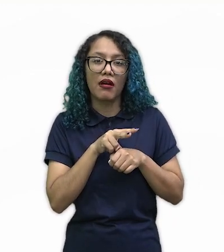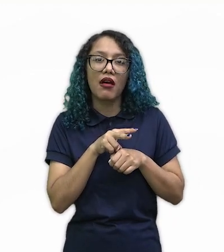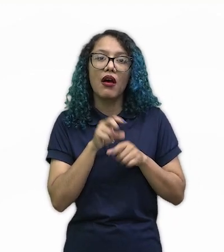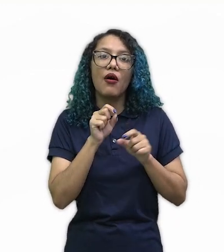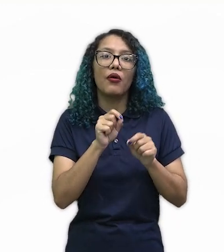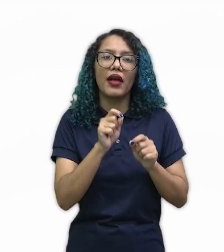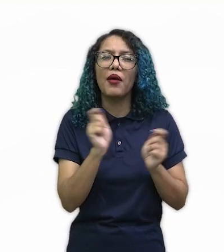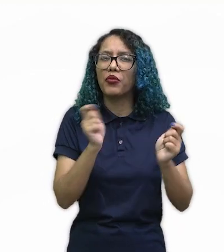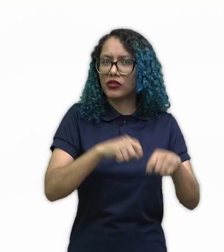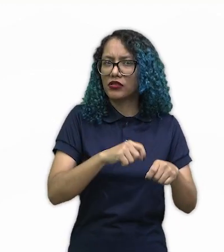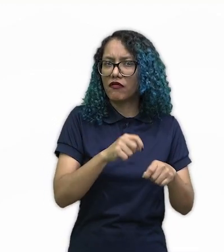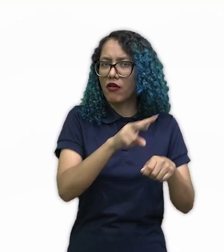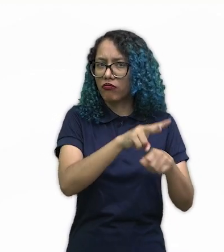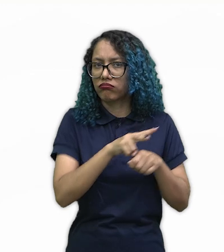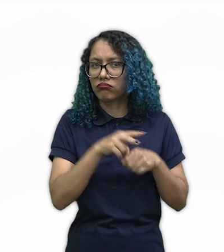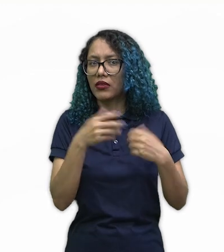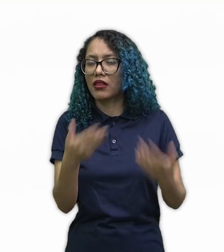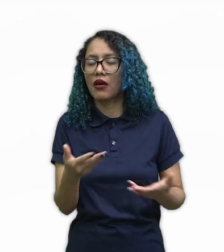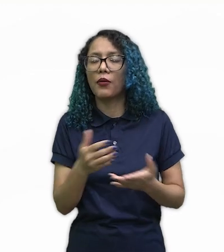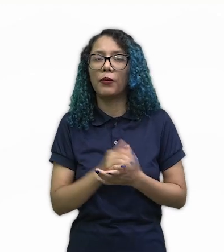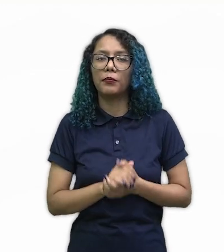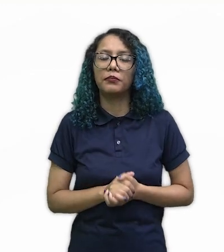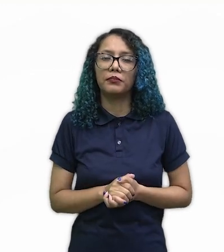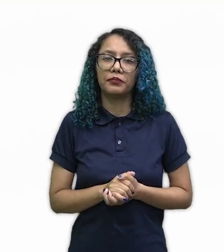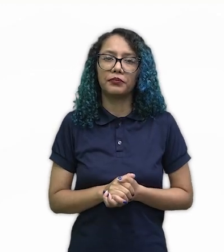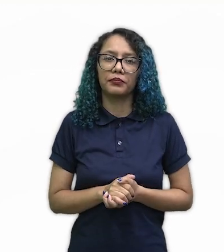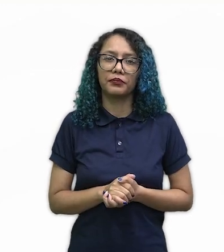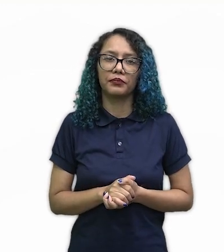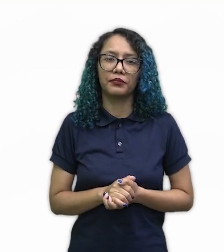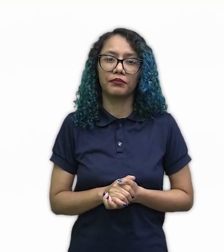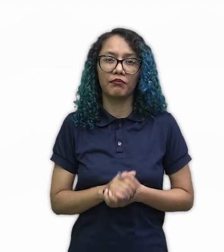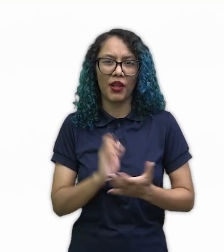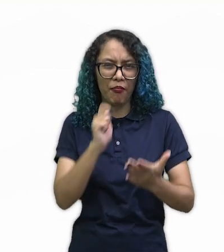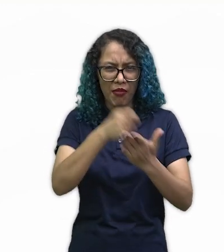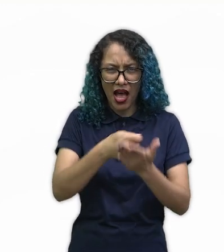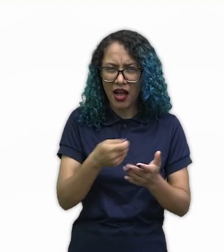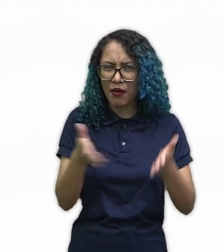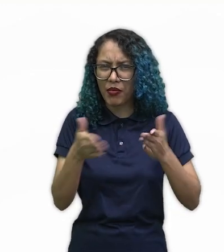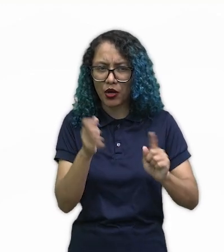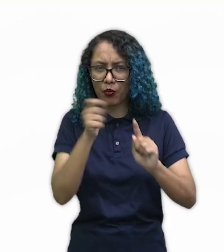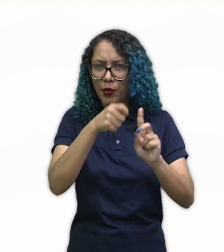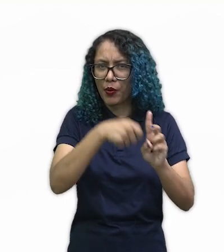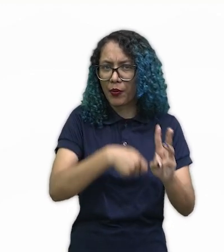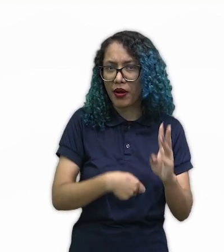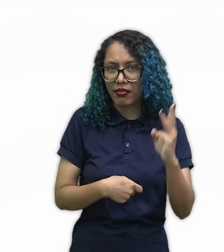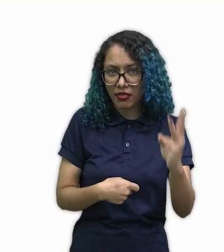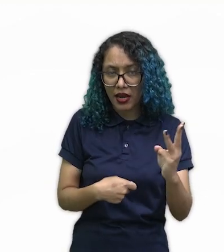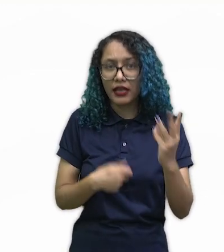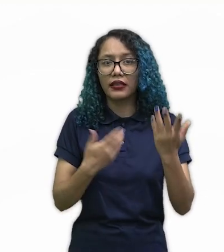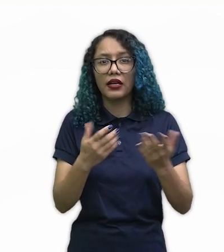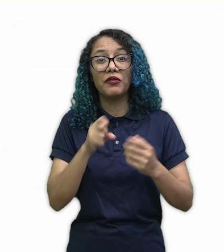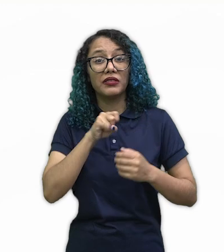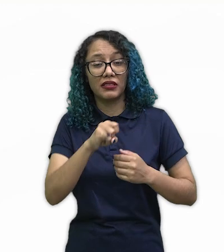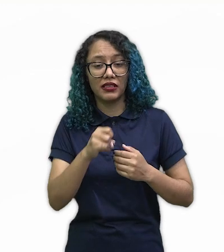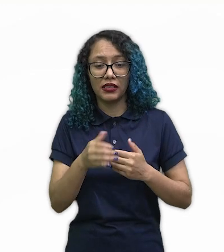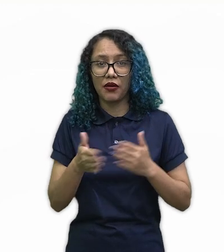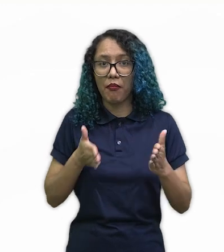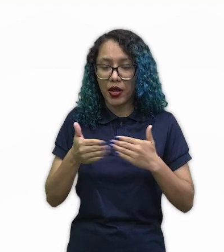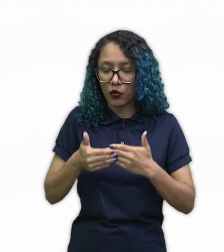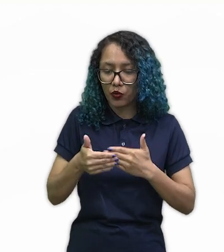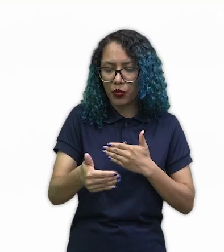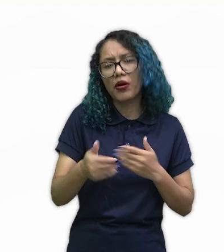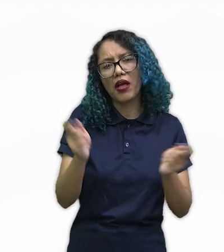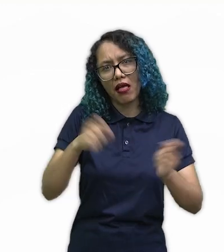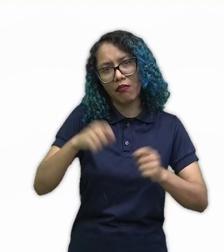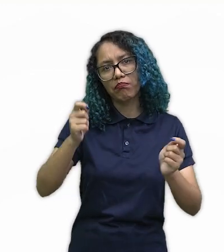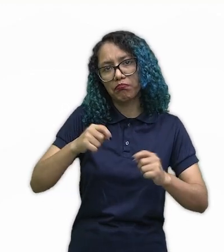realizar esse empréstimo, o qual você vai pagar em 2, 3 meses. Aí, como o prazo é bem curto, você vai conseguir,